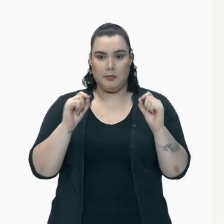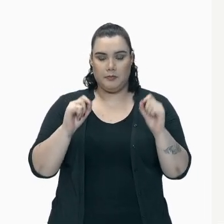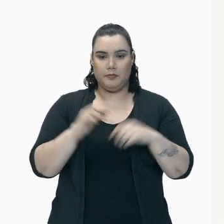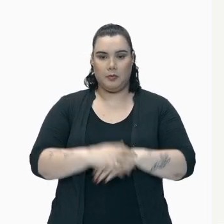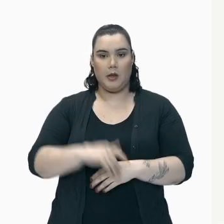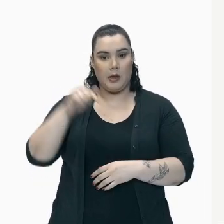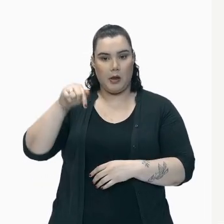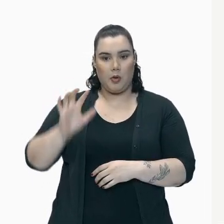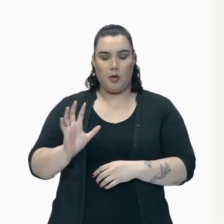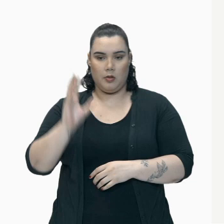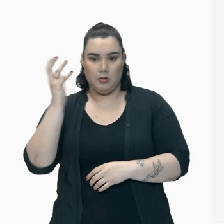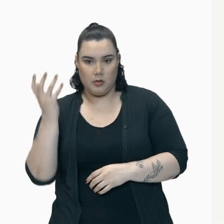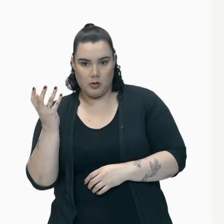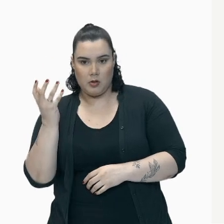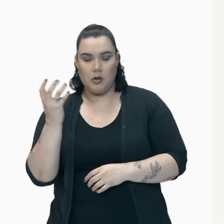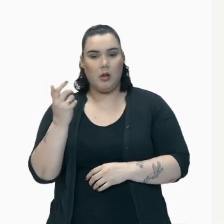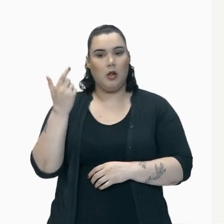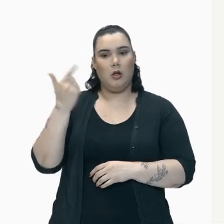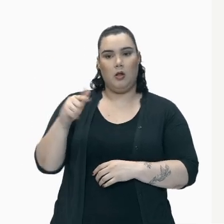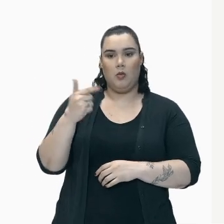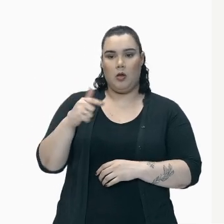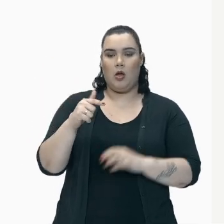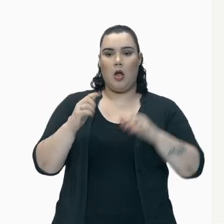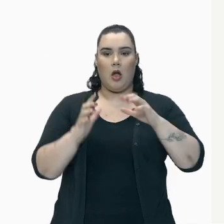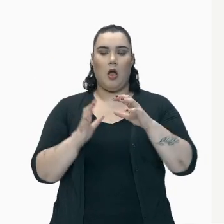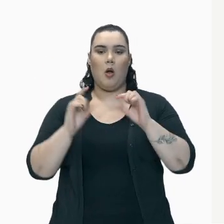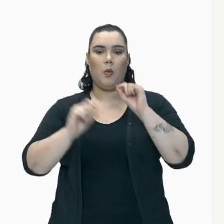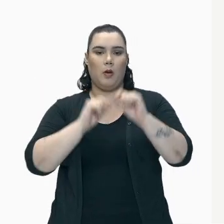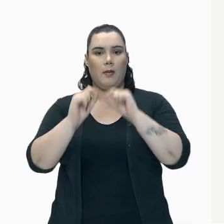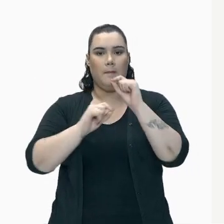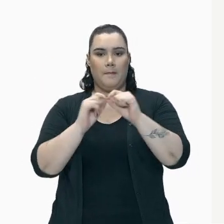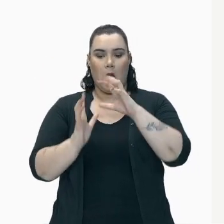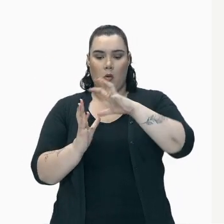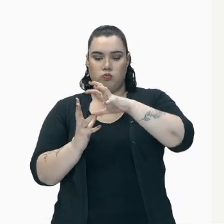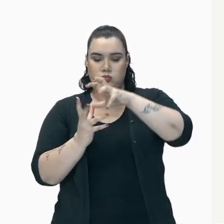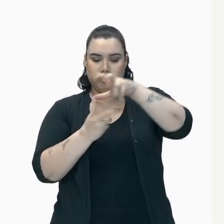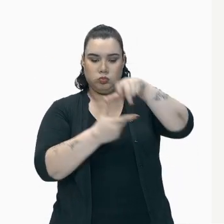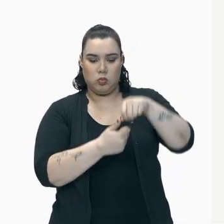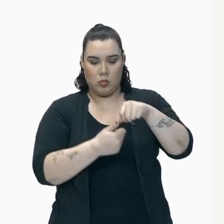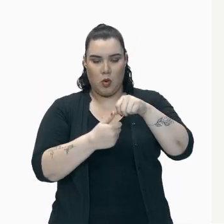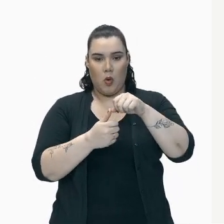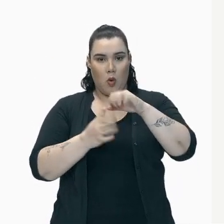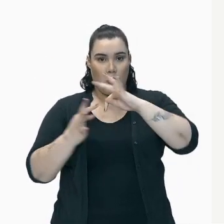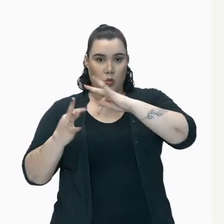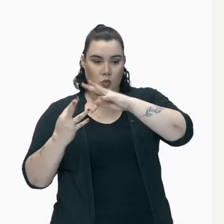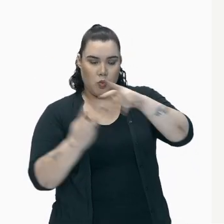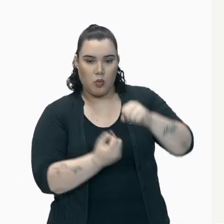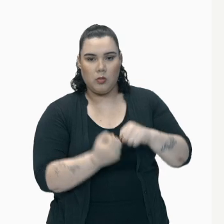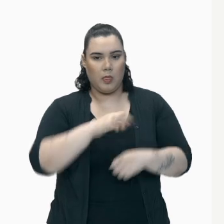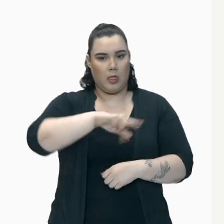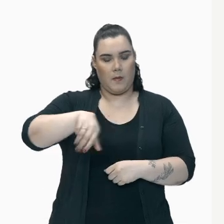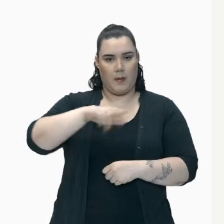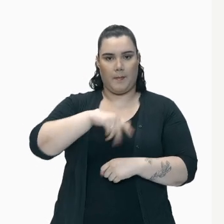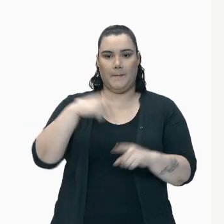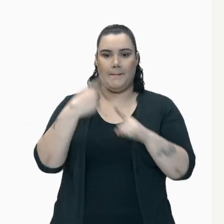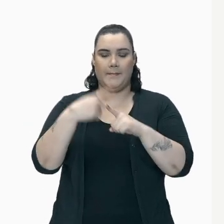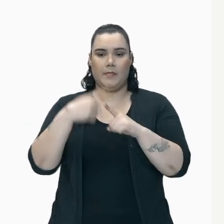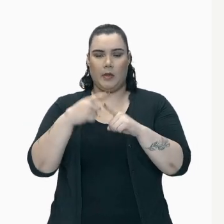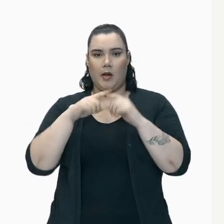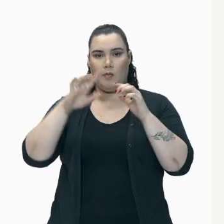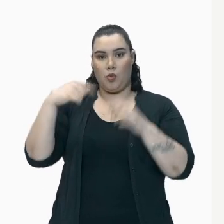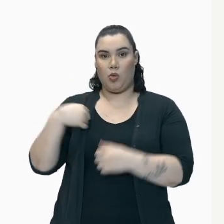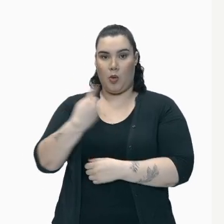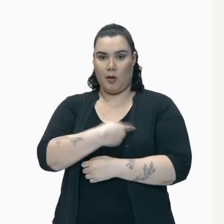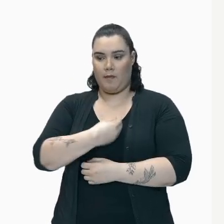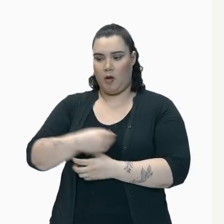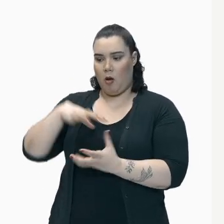acontece, ele não afeta todas as regiões da Terra. Porque a Lua, como ela é muito menor do que a